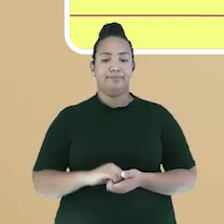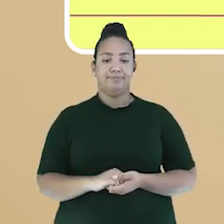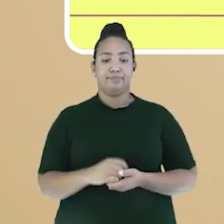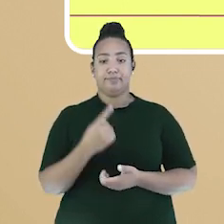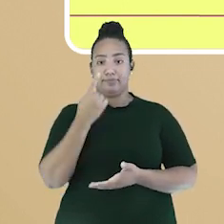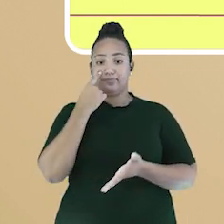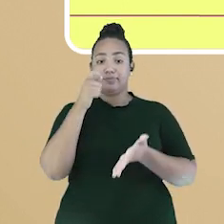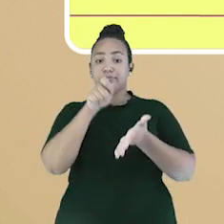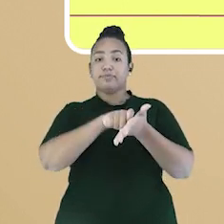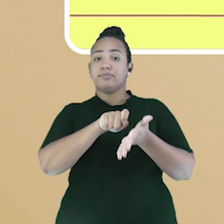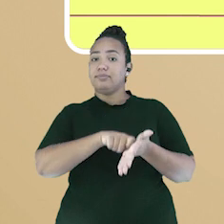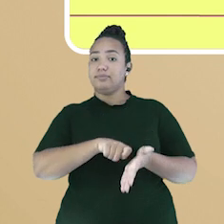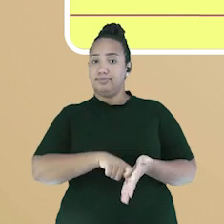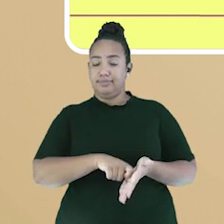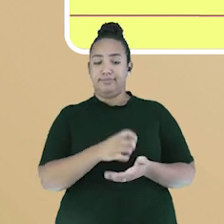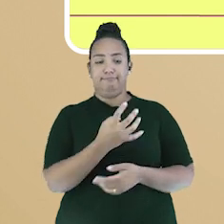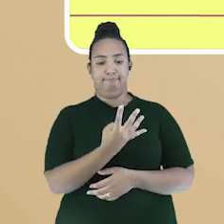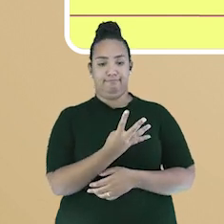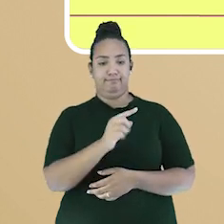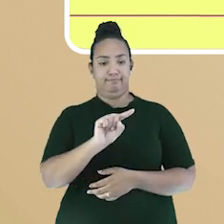e ler assim